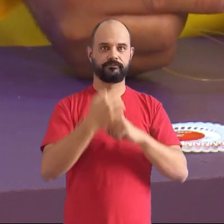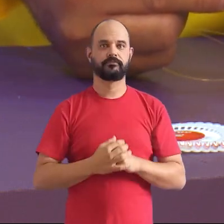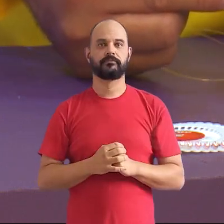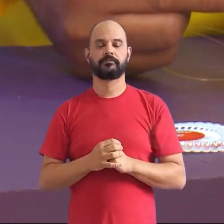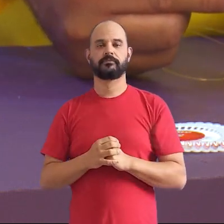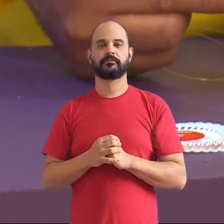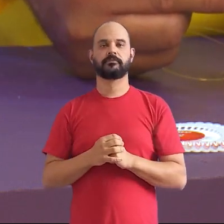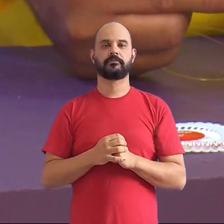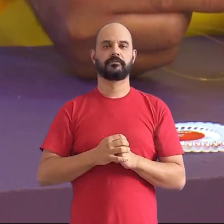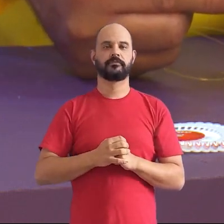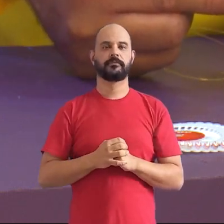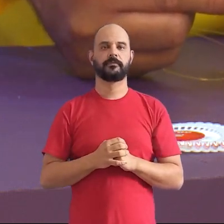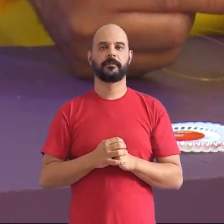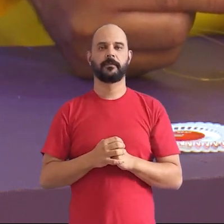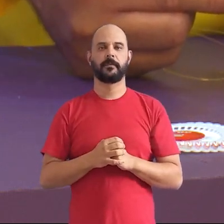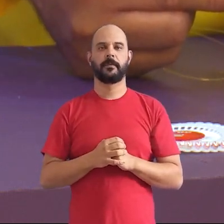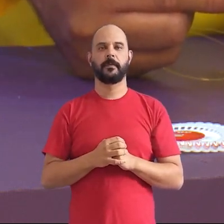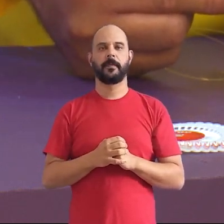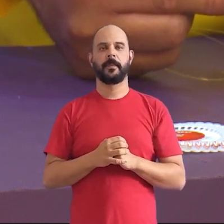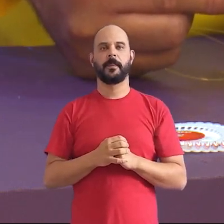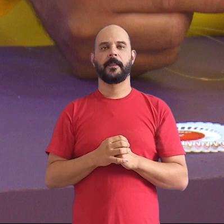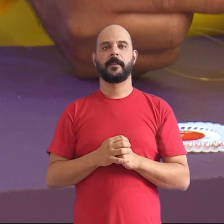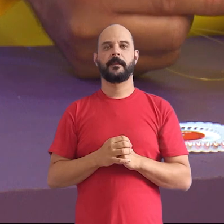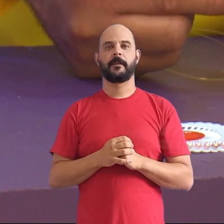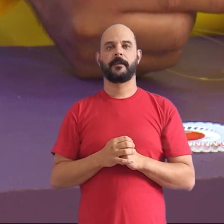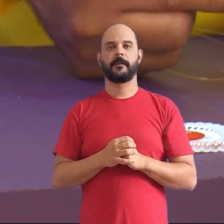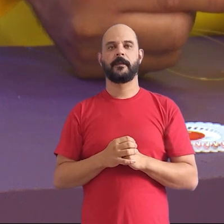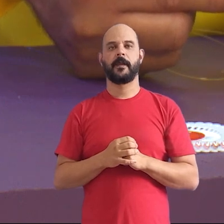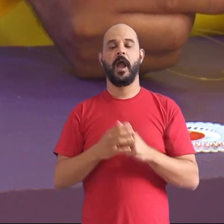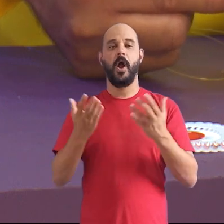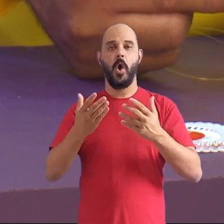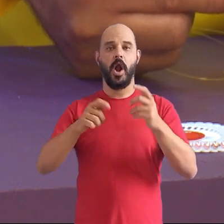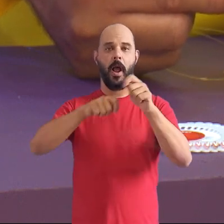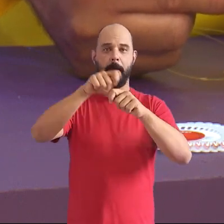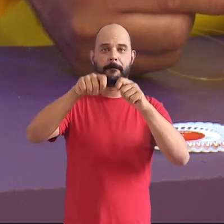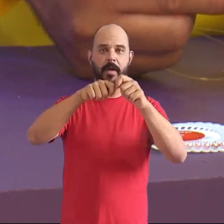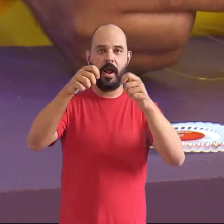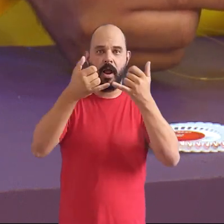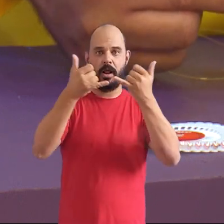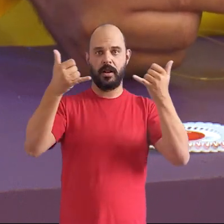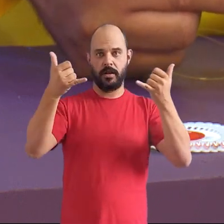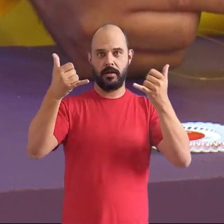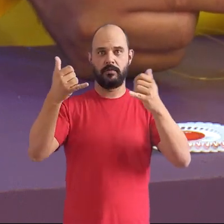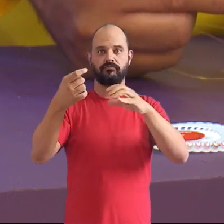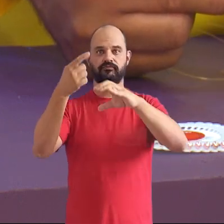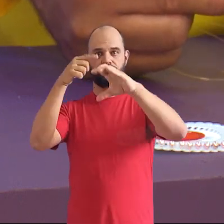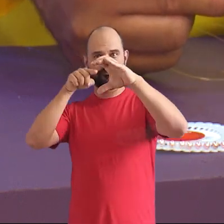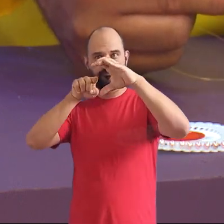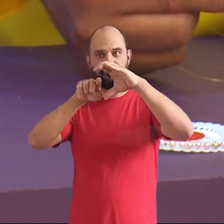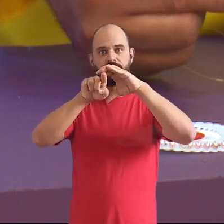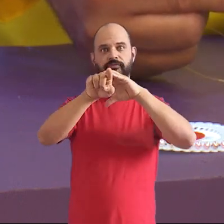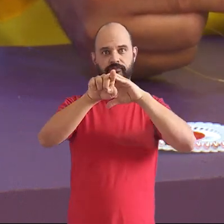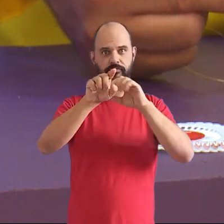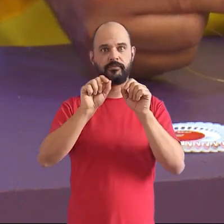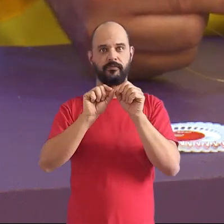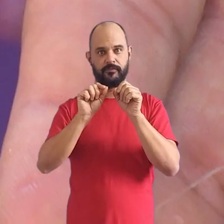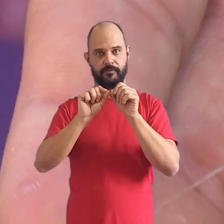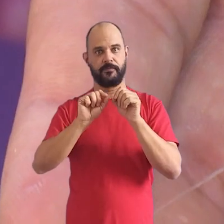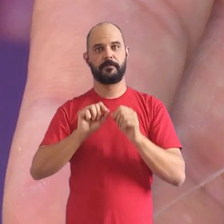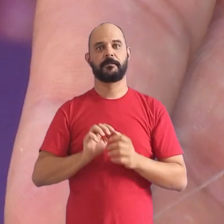poder criar uma espécie de depressão no palito, para poder segurar a linha. Agora eu amarro a linha e passo por dentro do furo,